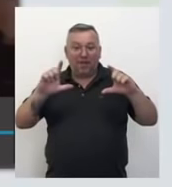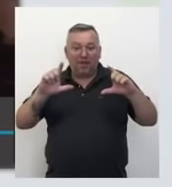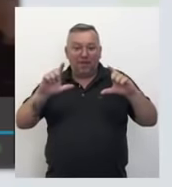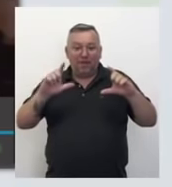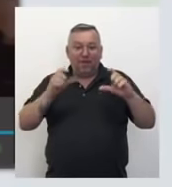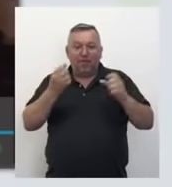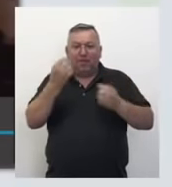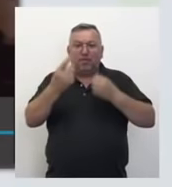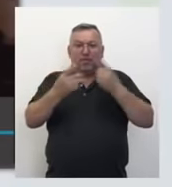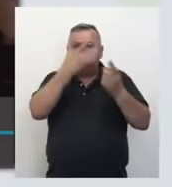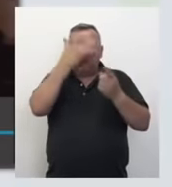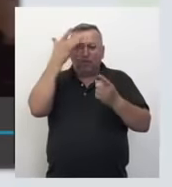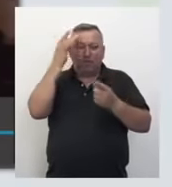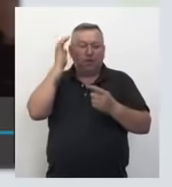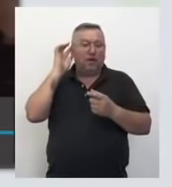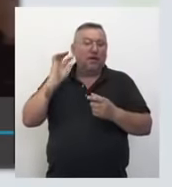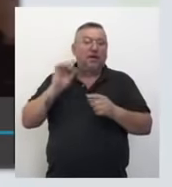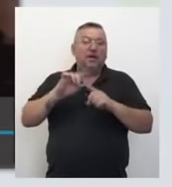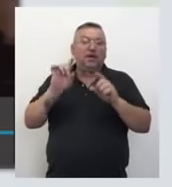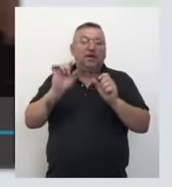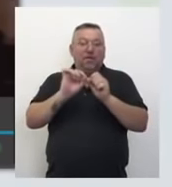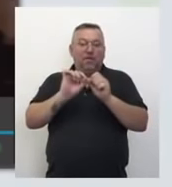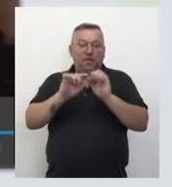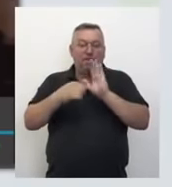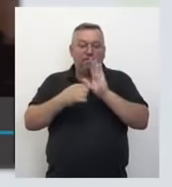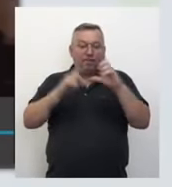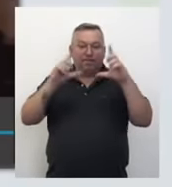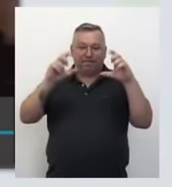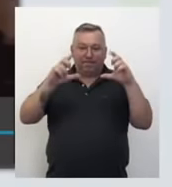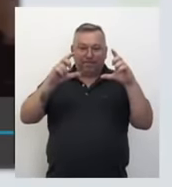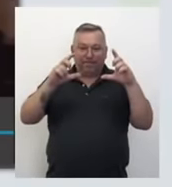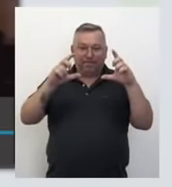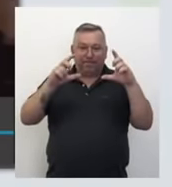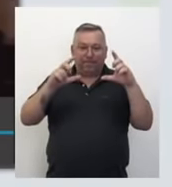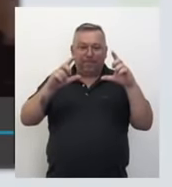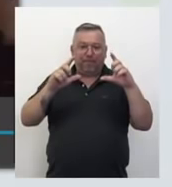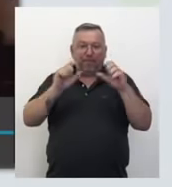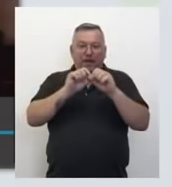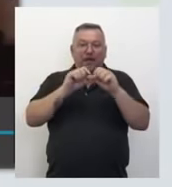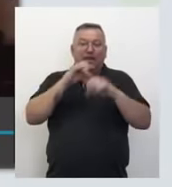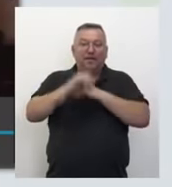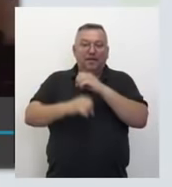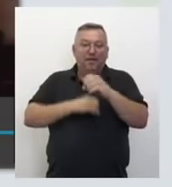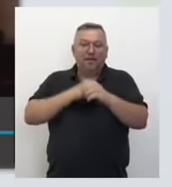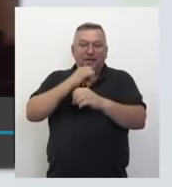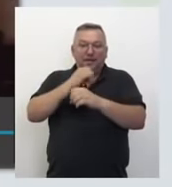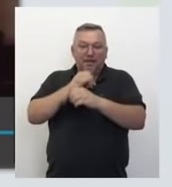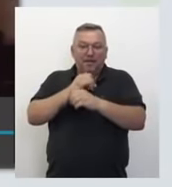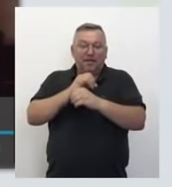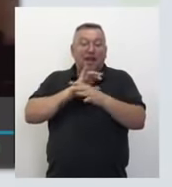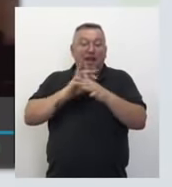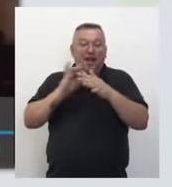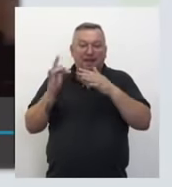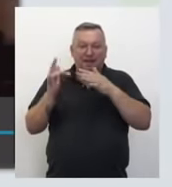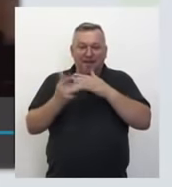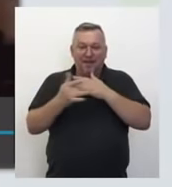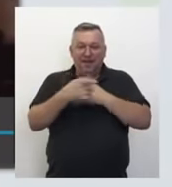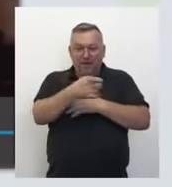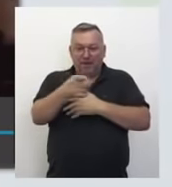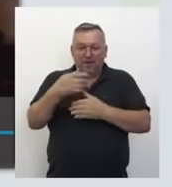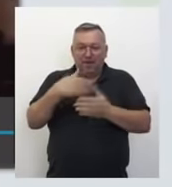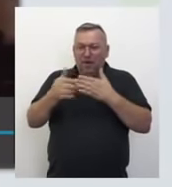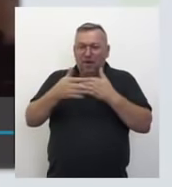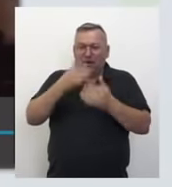algum estranho. E eu vou postar depois, vou tirar uma foto desse cartão postal e vou postar na internet, nas minhas redes, para que qualquer pessoa